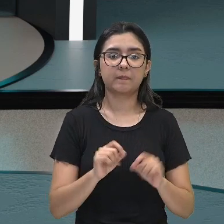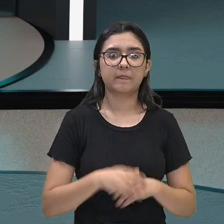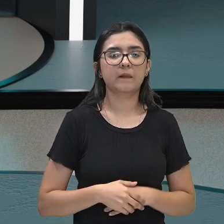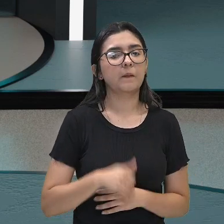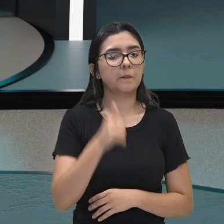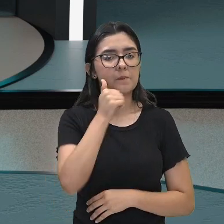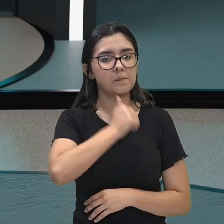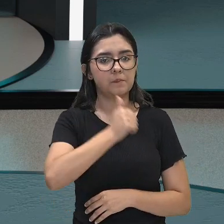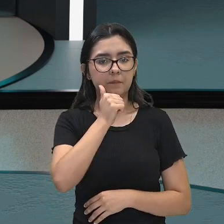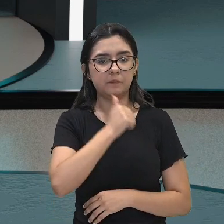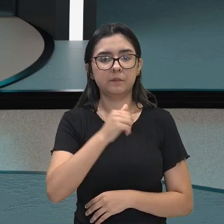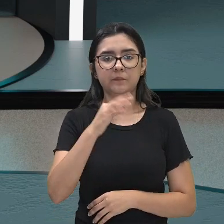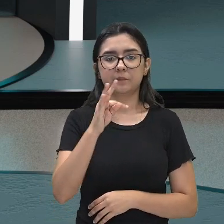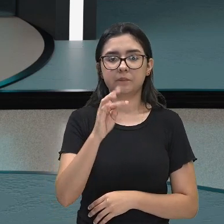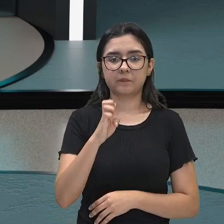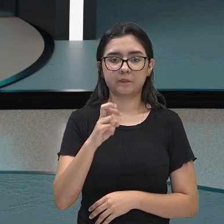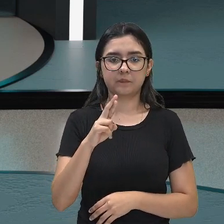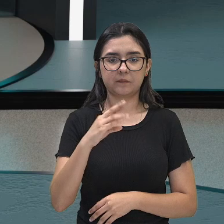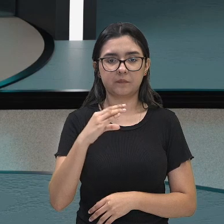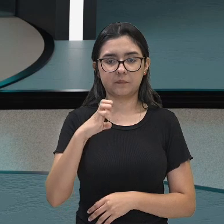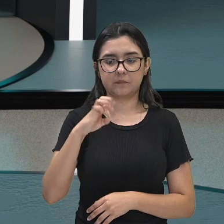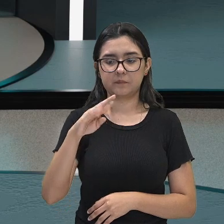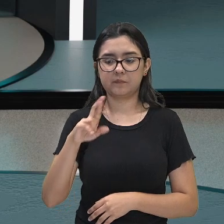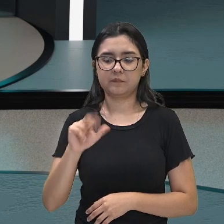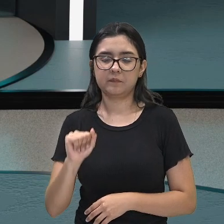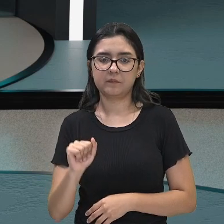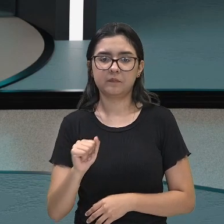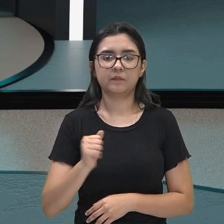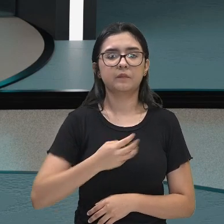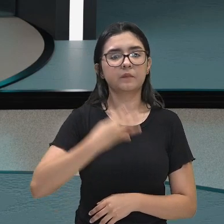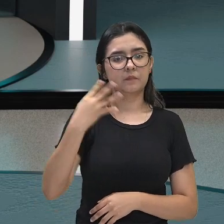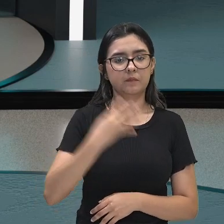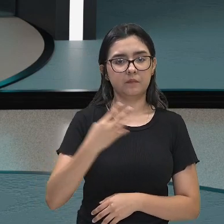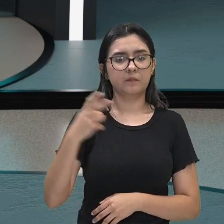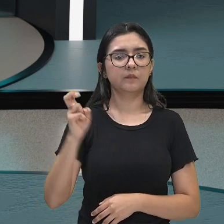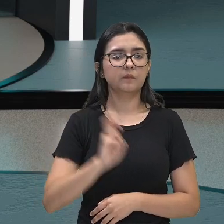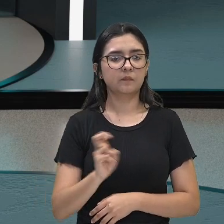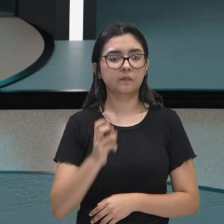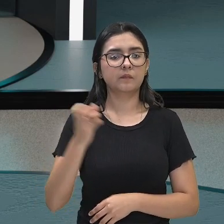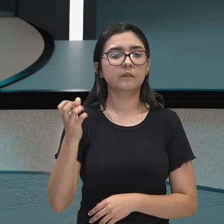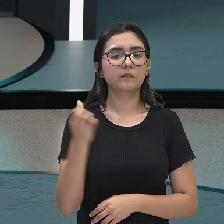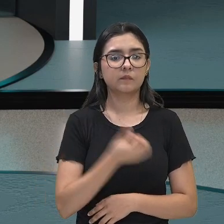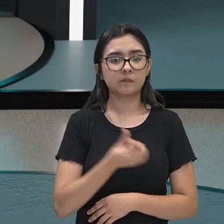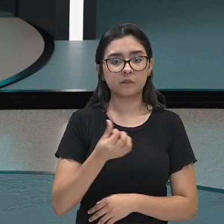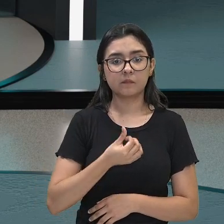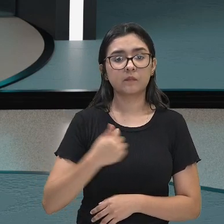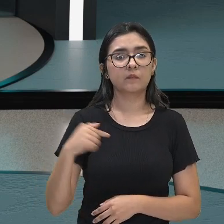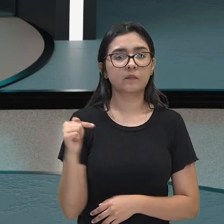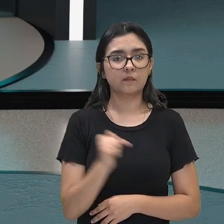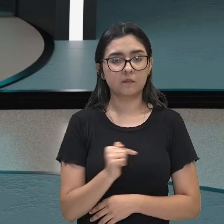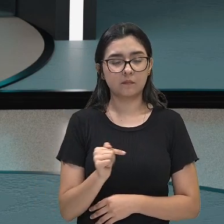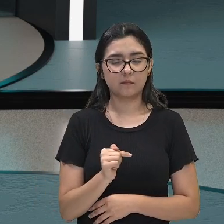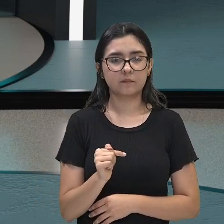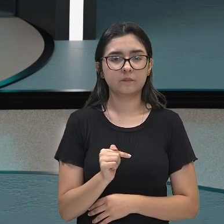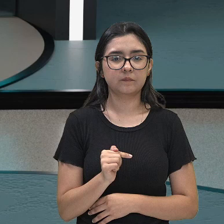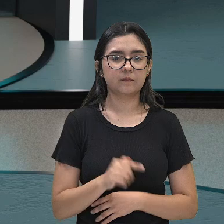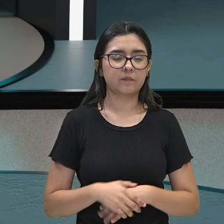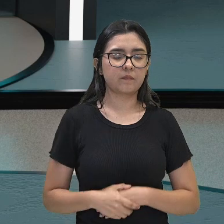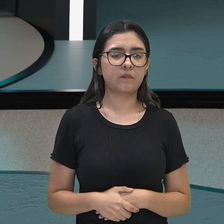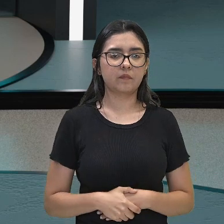feminina, terceira. Temos quarto, quarta, quinto, quinta, sexto,